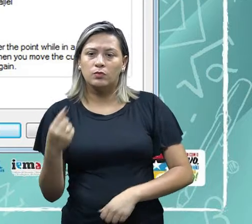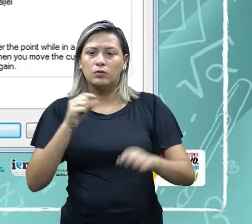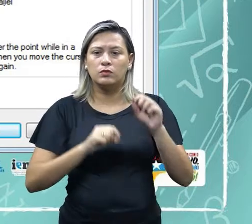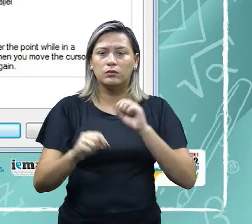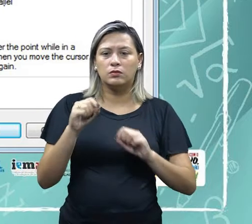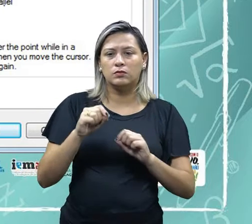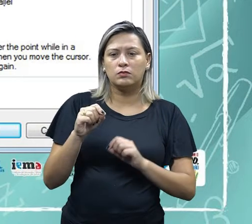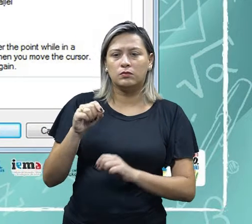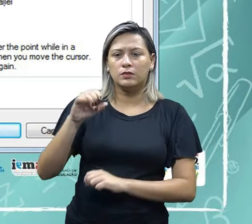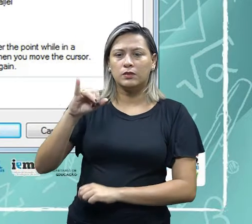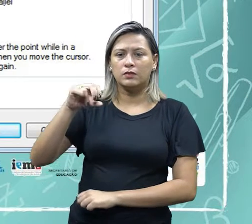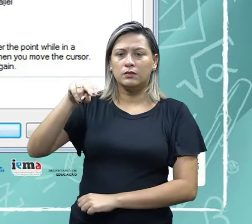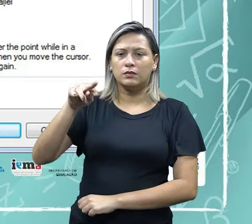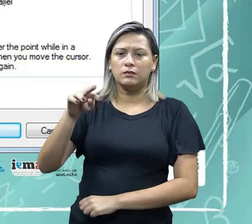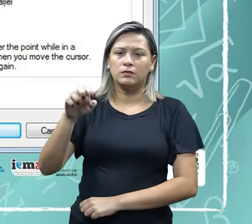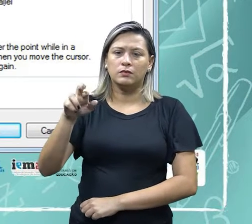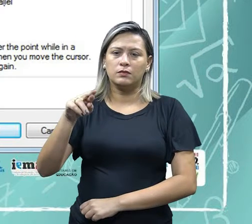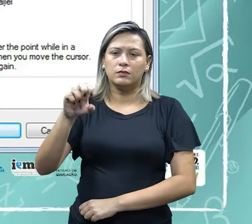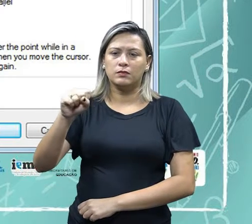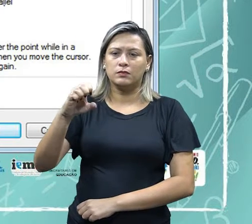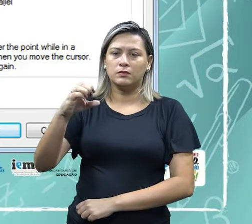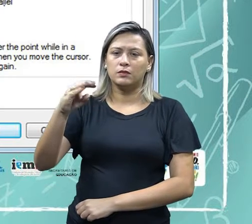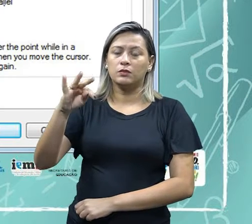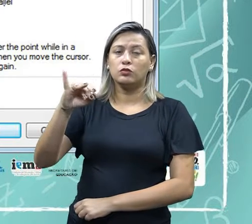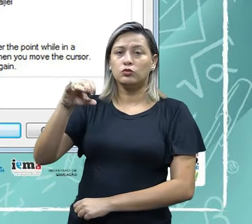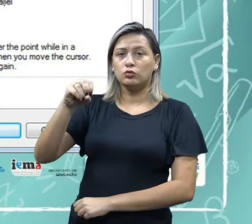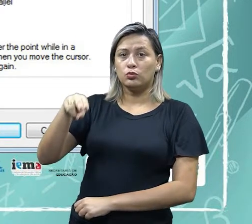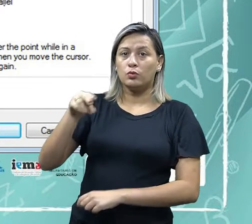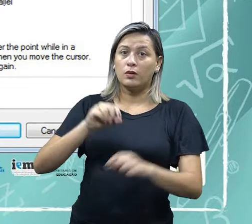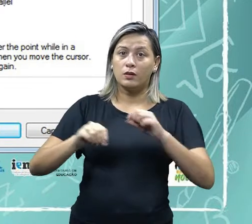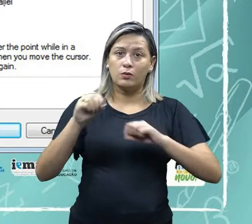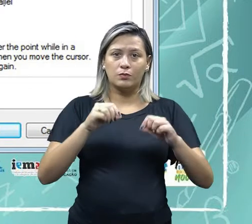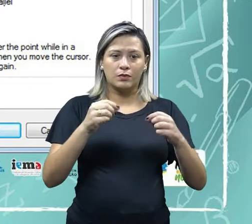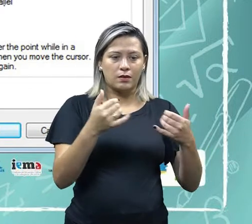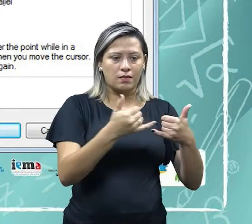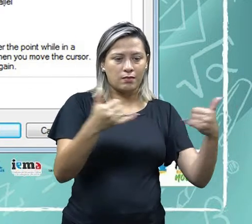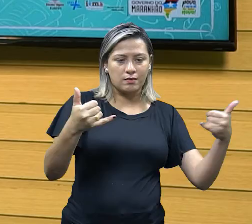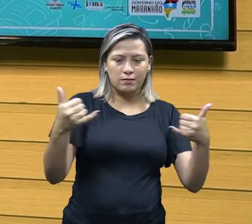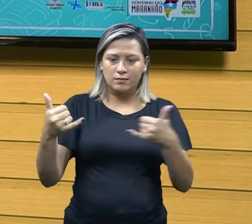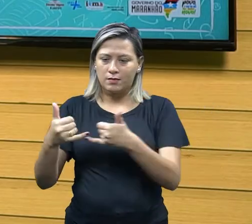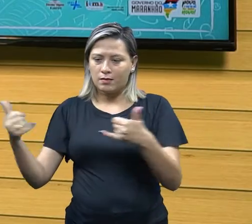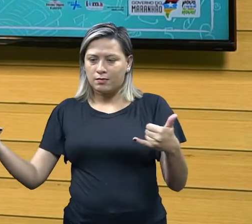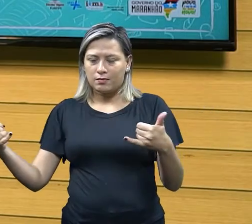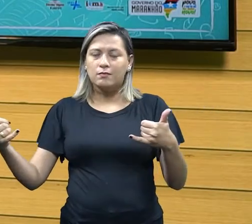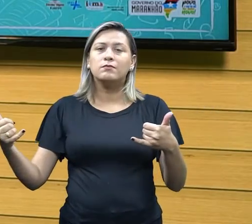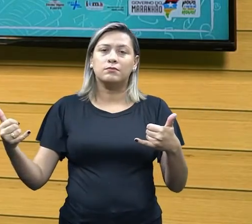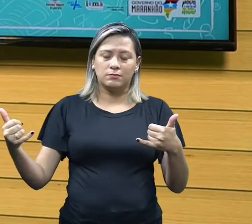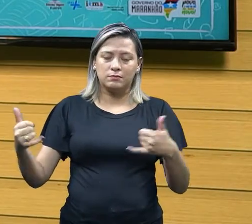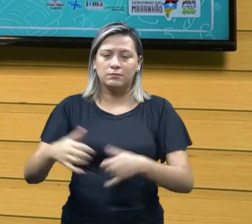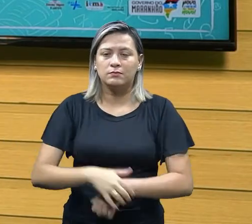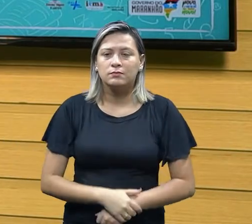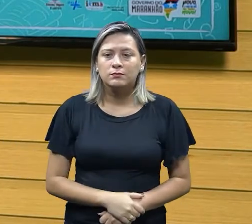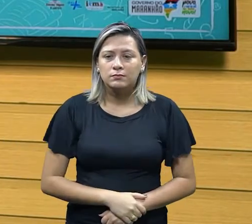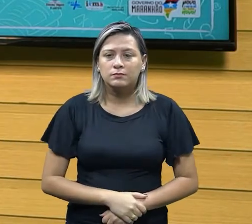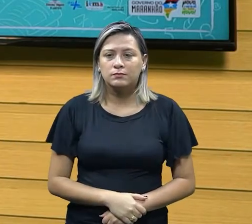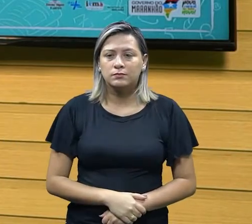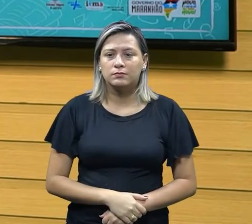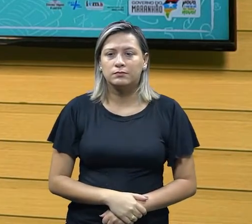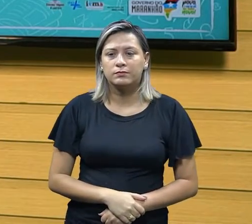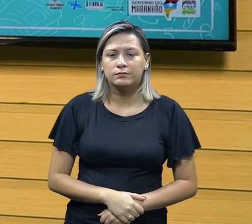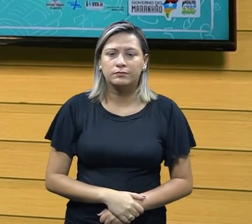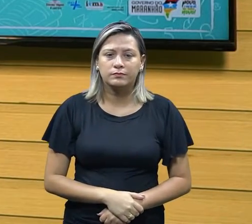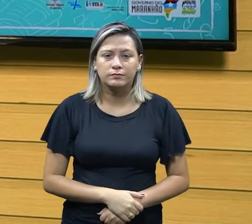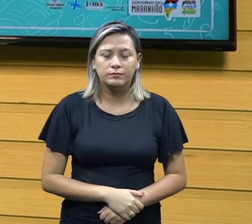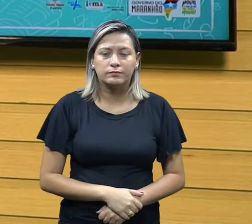Intersection. É um ponto de interseção entre duas linhas. Tá? Station também é bom deixar